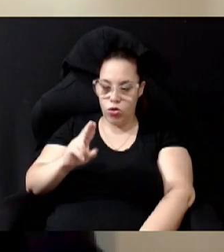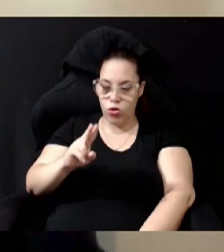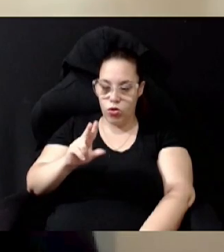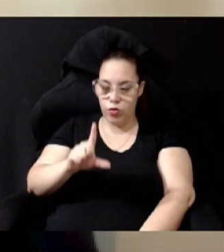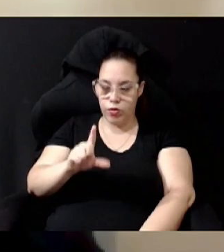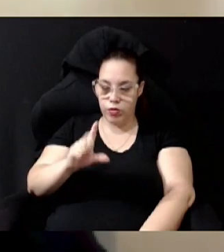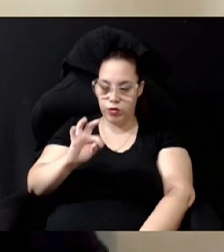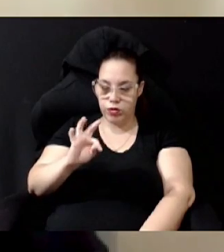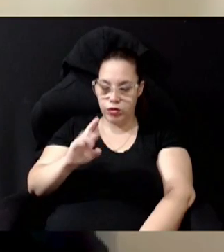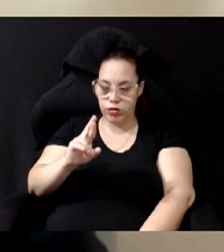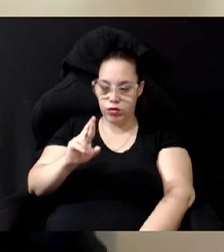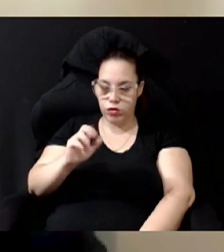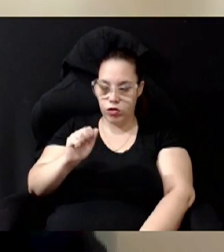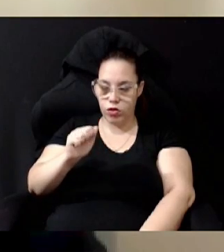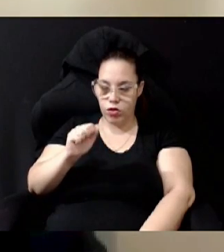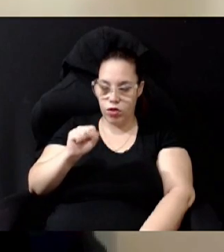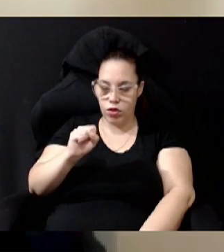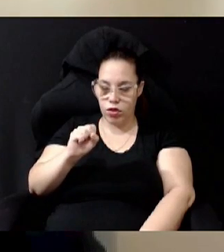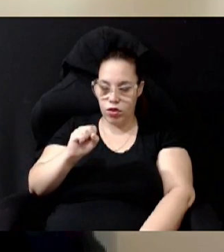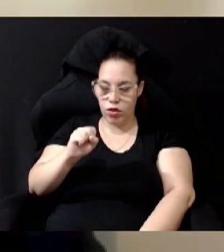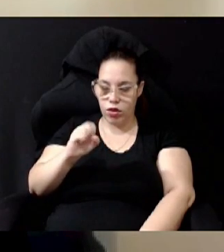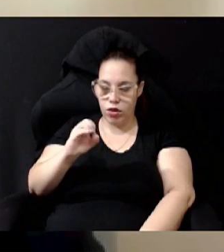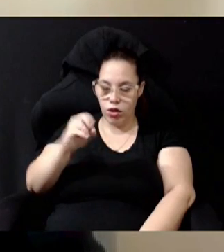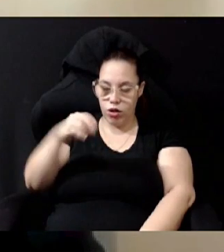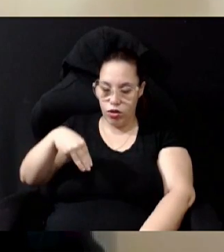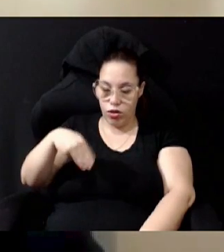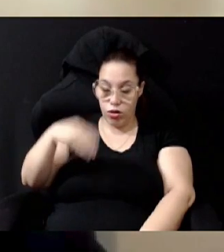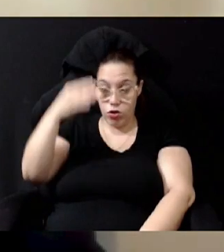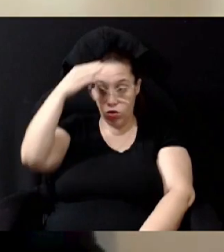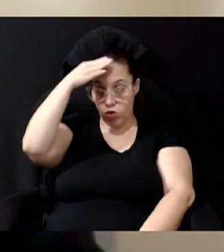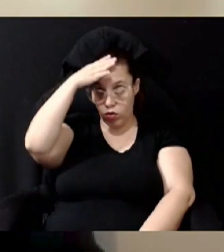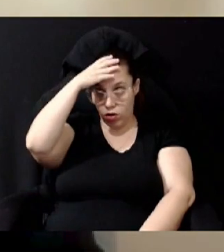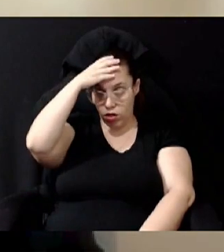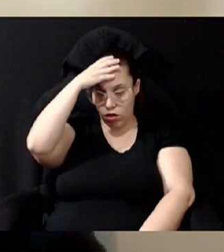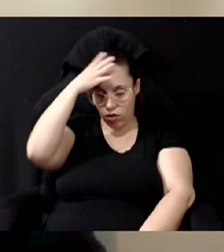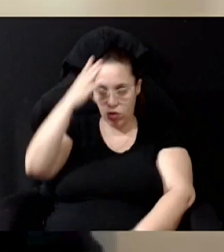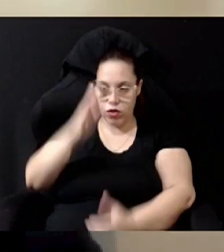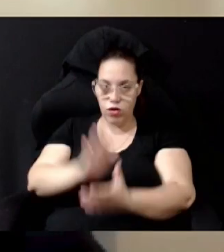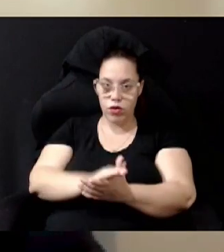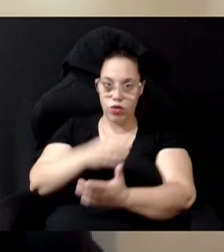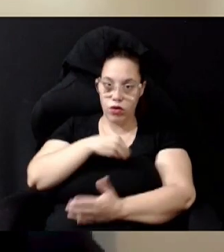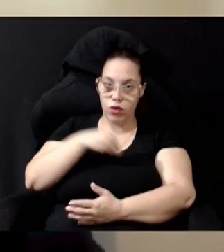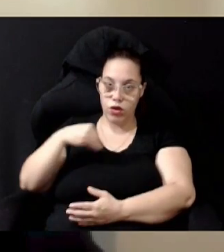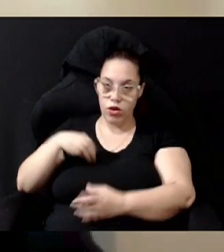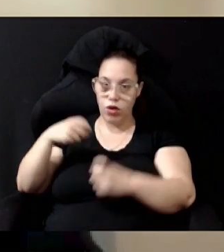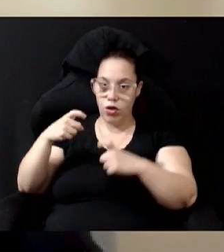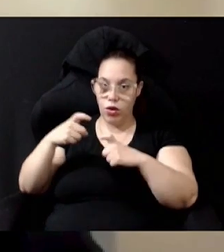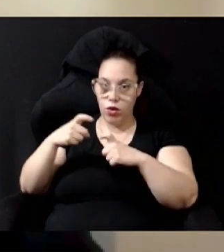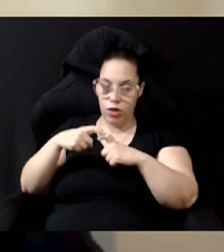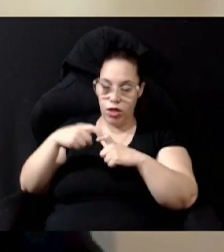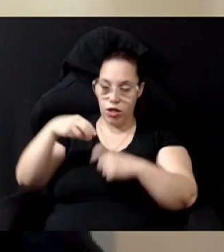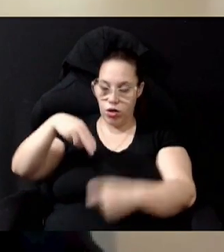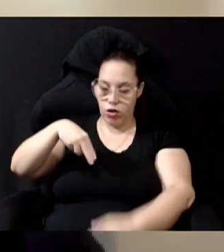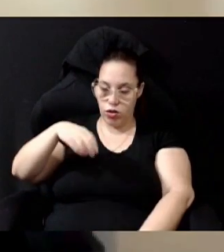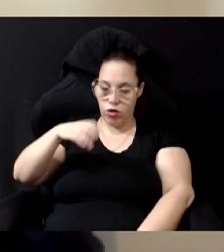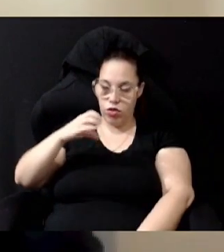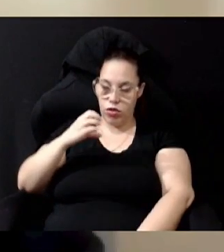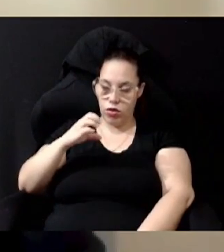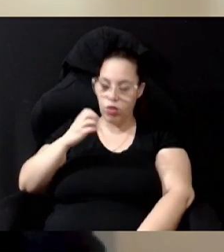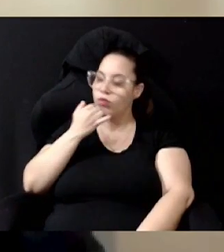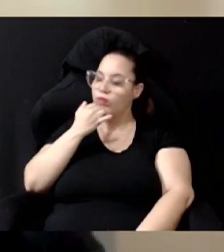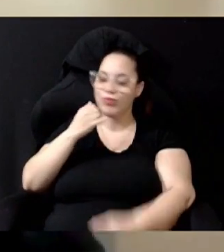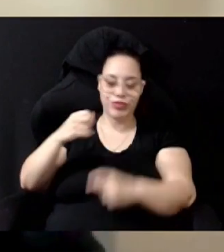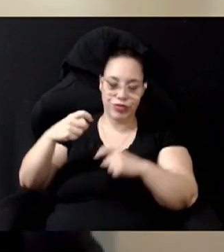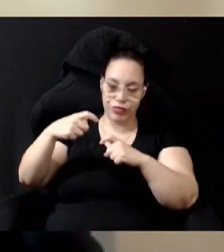crânio, e também baseados em exames de medicina nuclear, que auxiliam bastante no diagnóstico, não